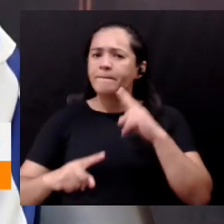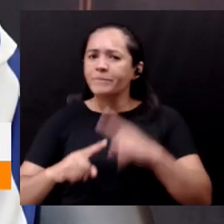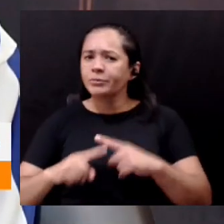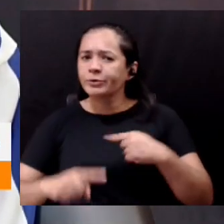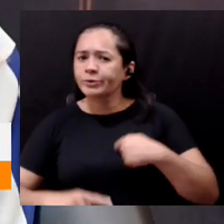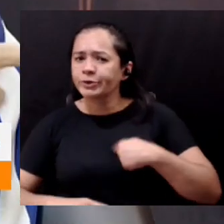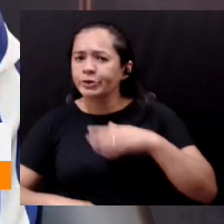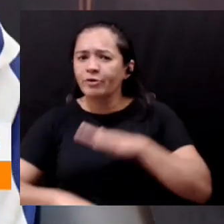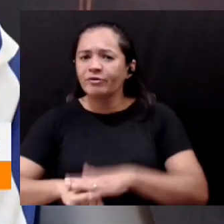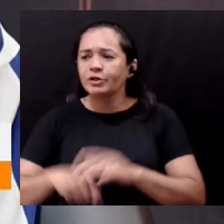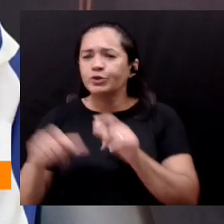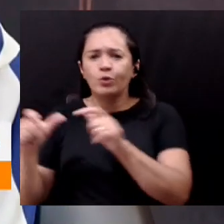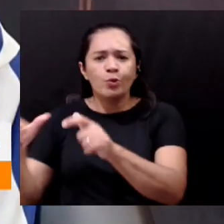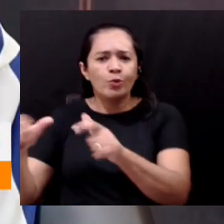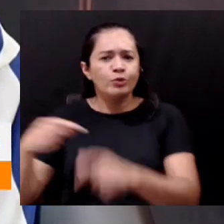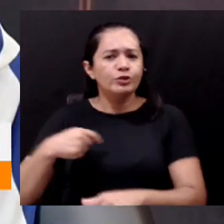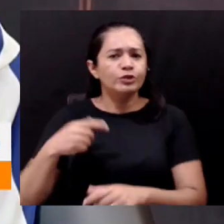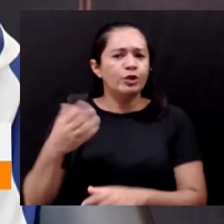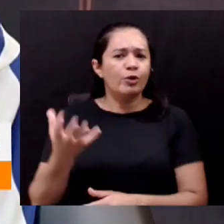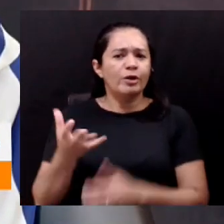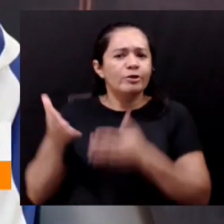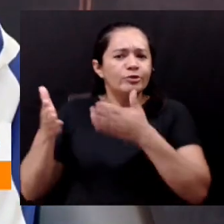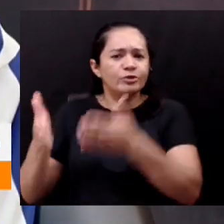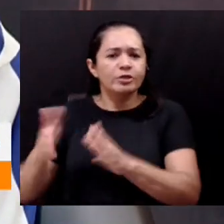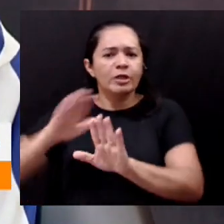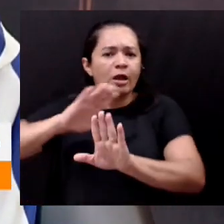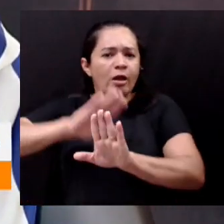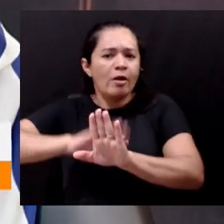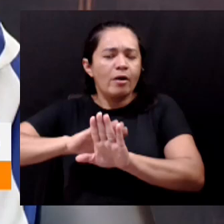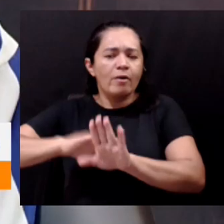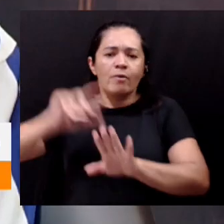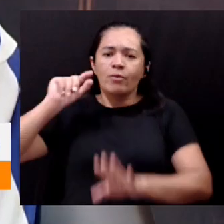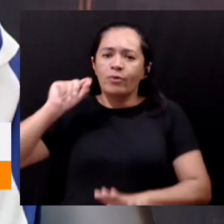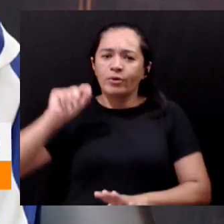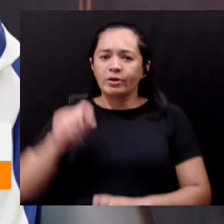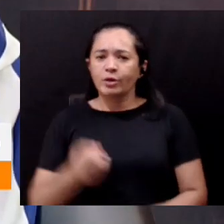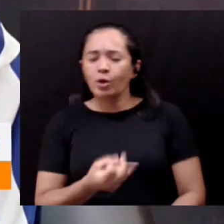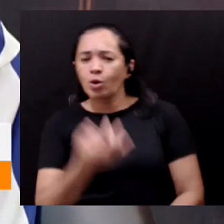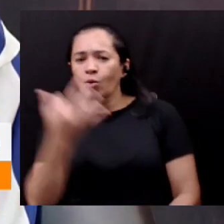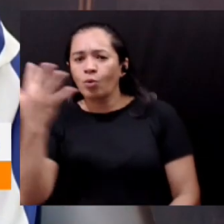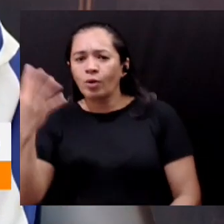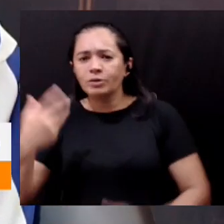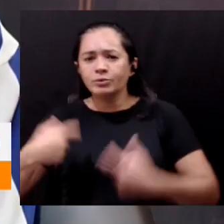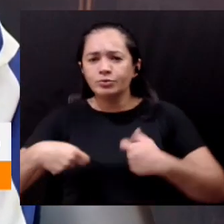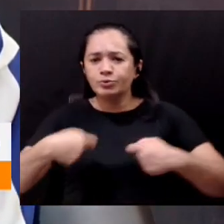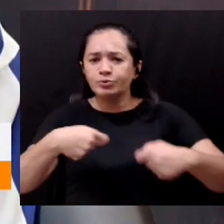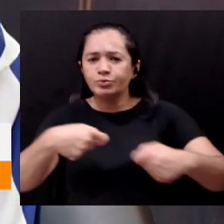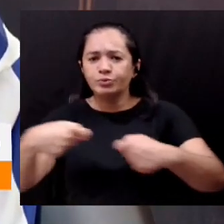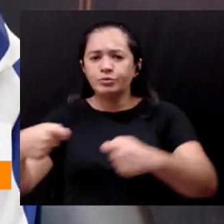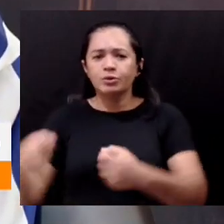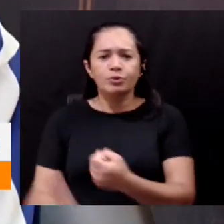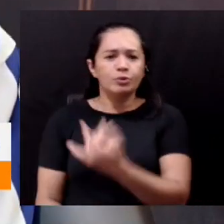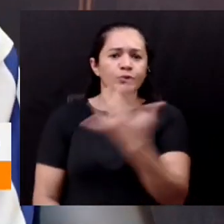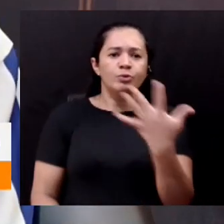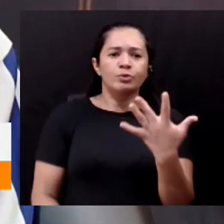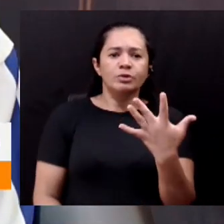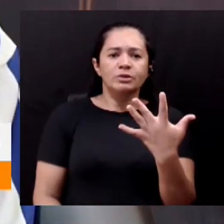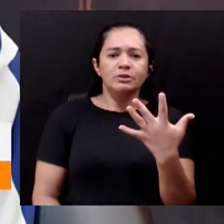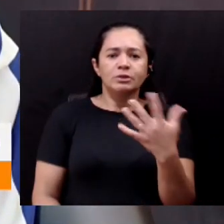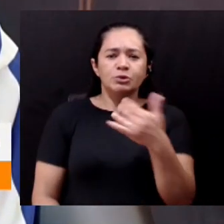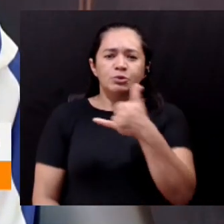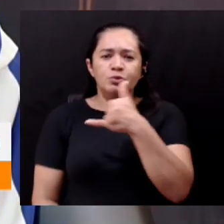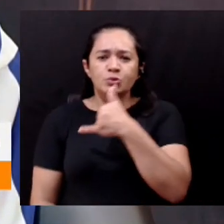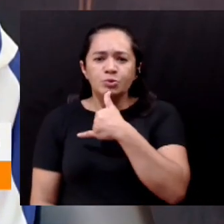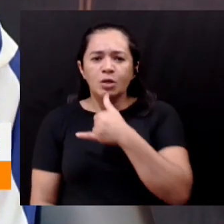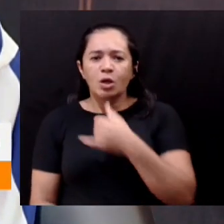quero chegar e o que é que está por trás, né, então quais Uhum. são as necessidades, quais são as tristezas, quais são as